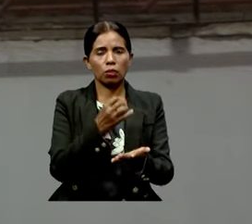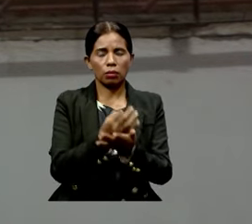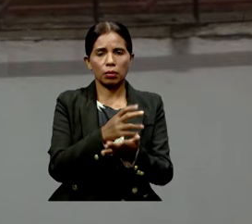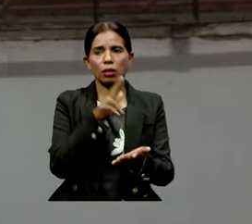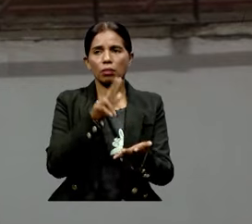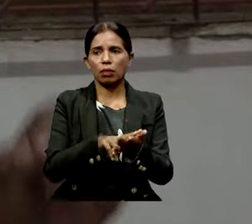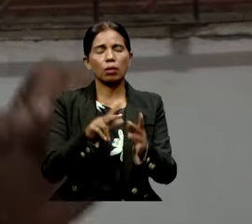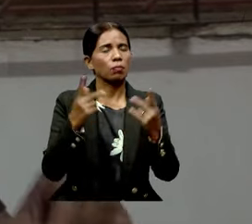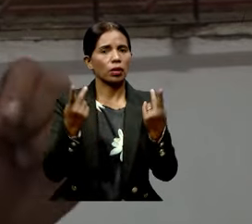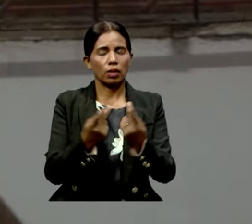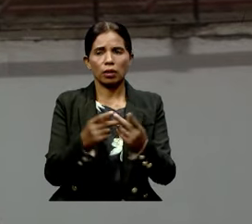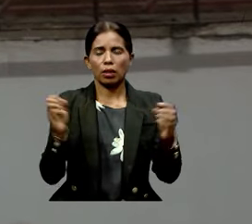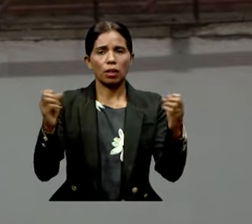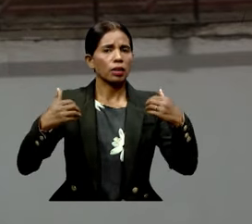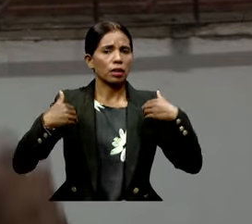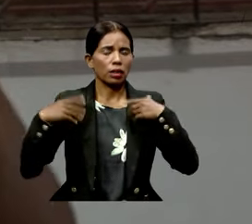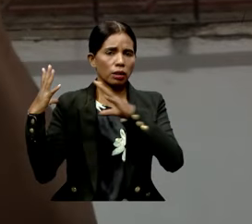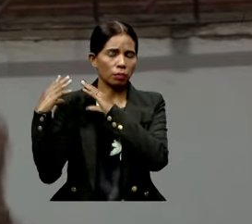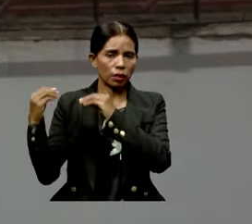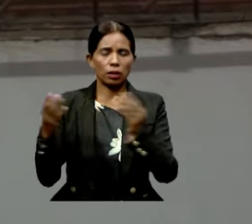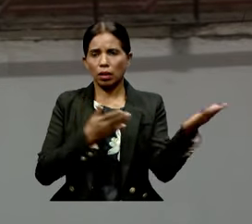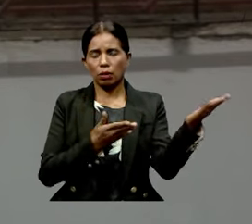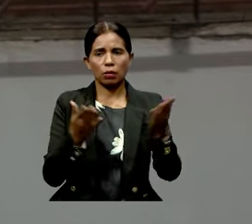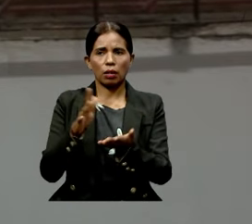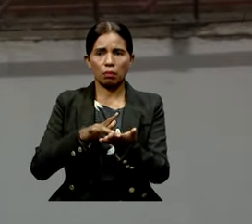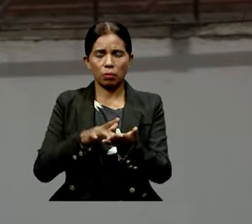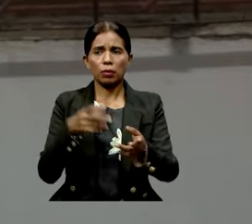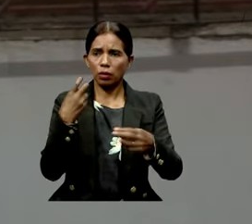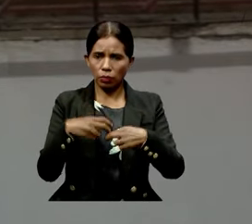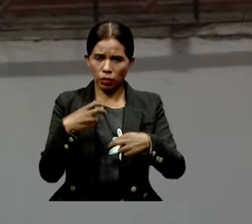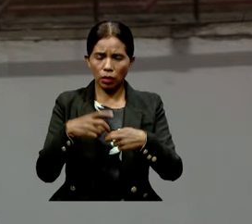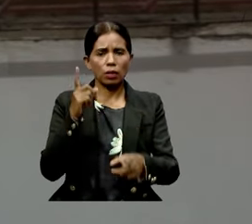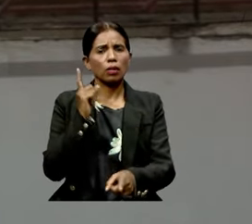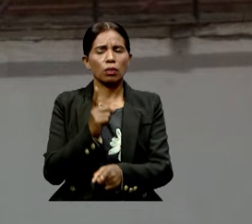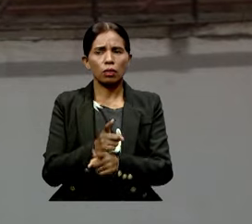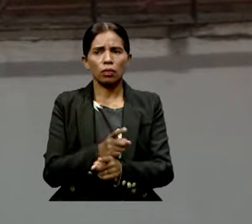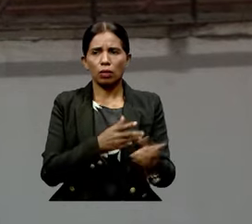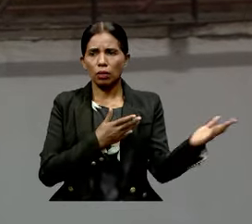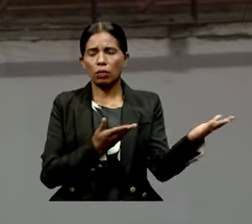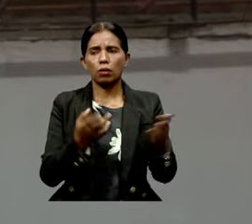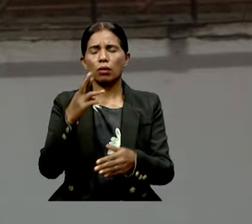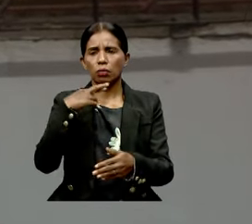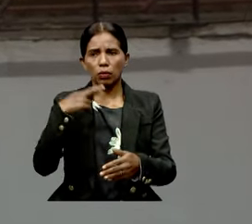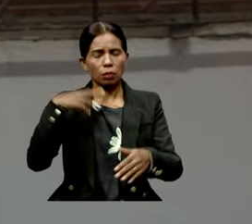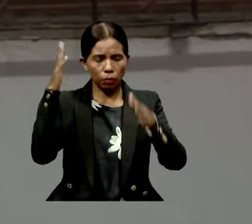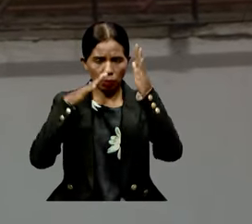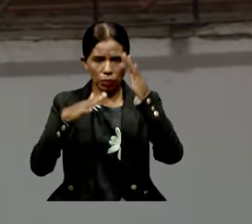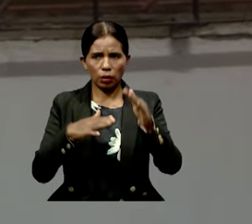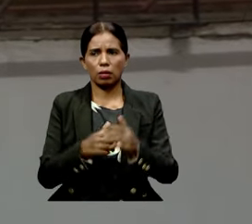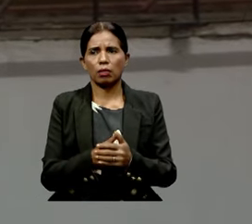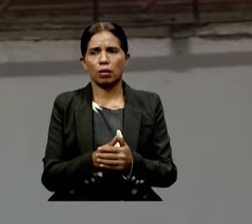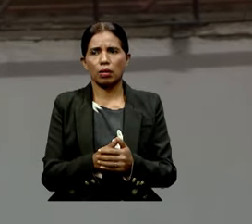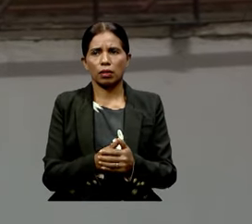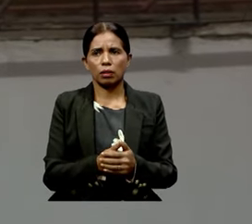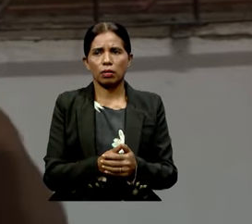ida la os neve ma que é experiência hatama ai moro e nem mais pior luta hatama fos de problema oito an satan ai moro